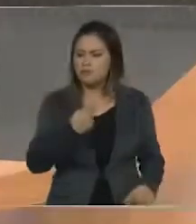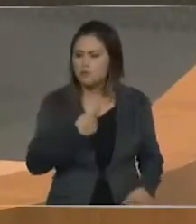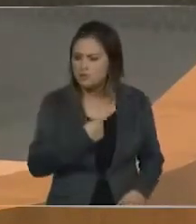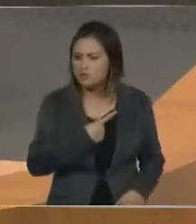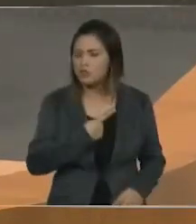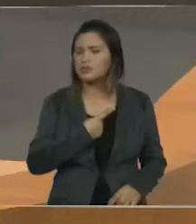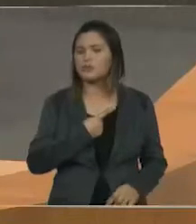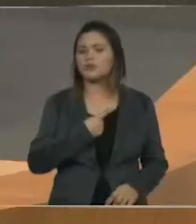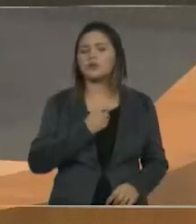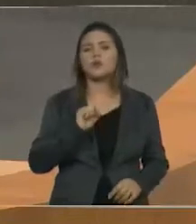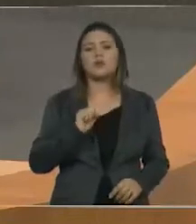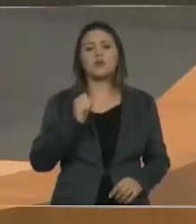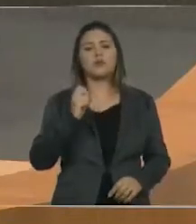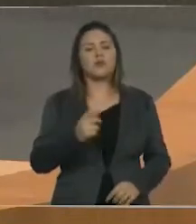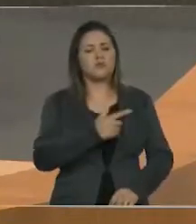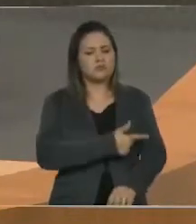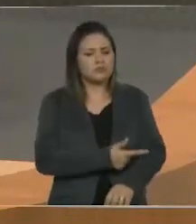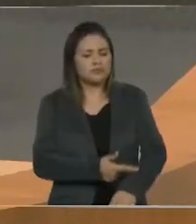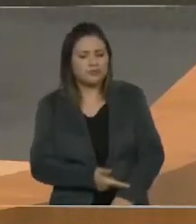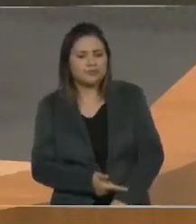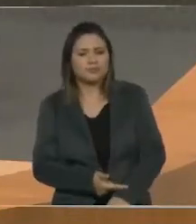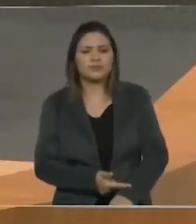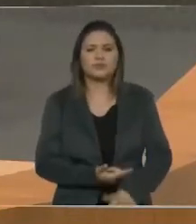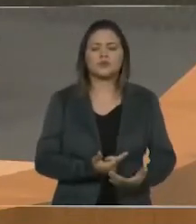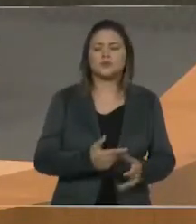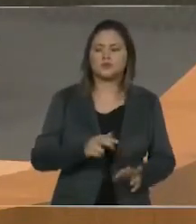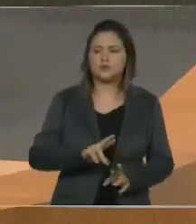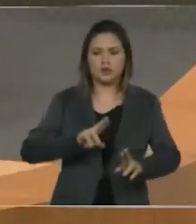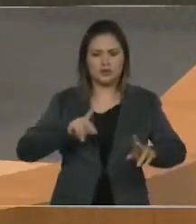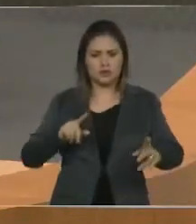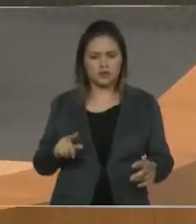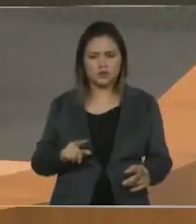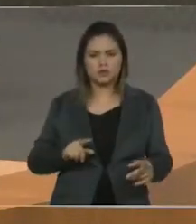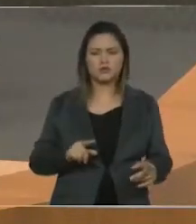posturas e posições divergentes das posições majoritárias. Muito obrigado.